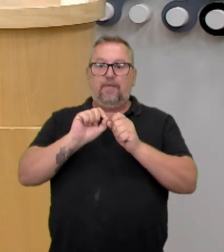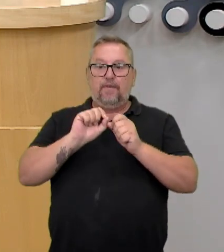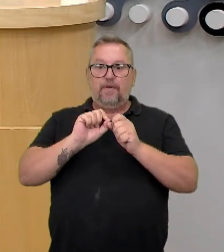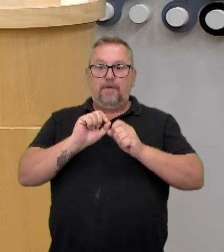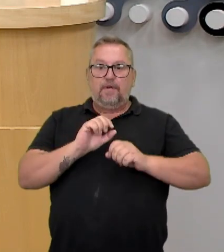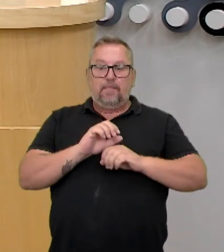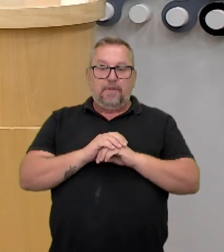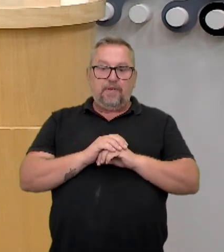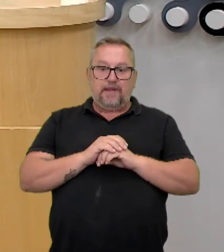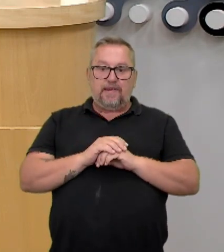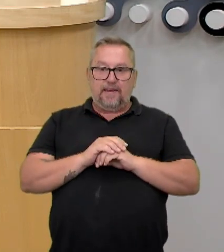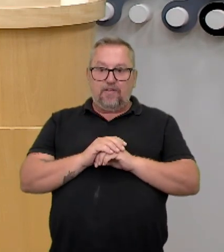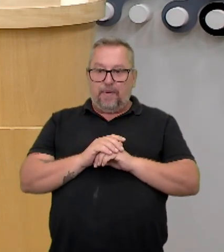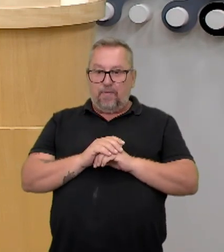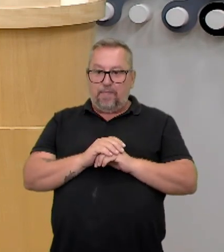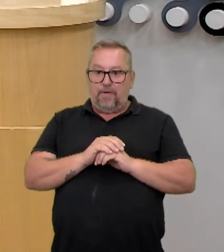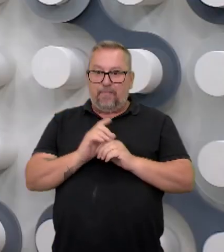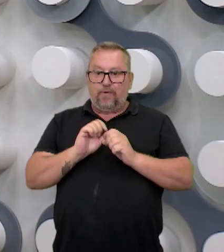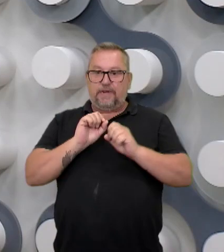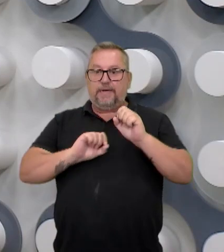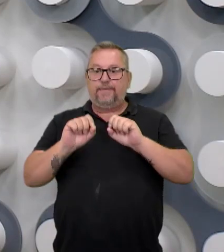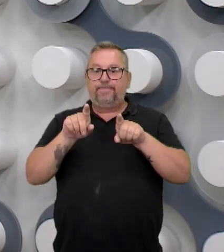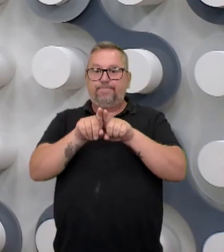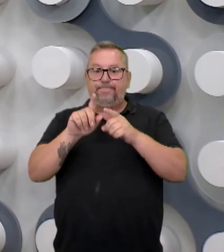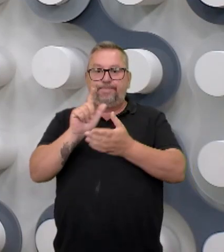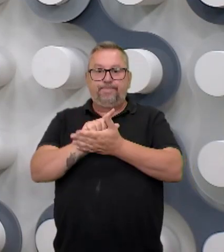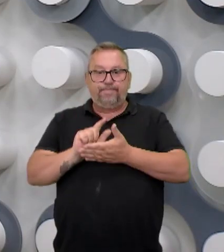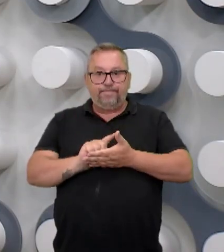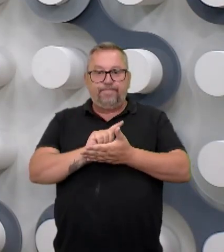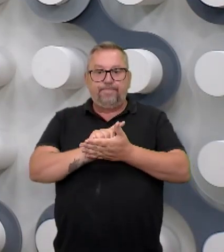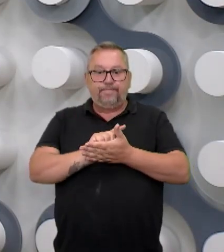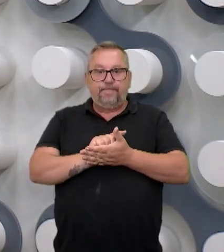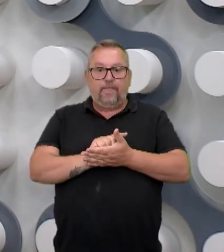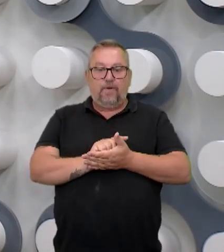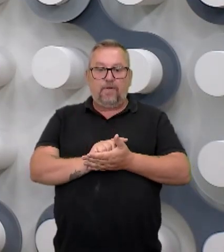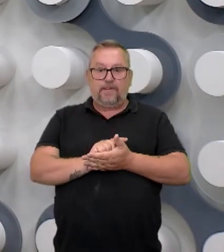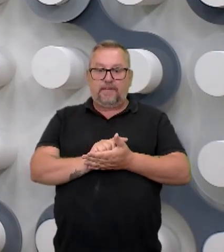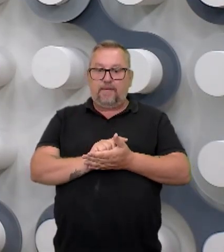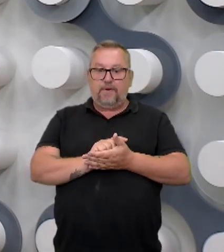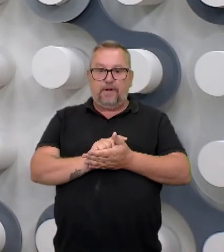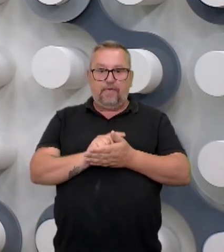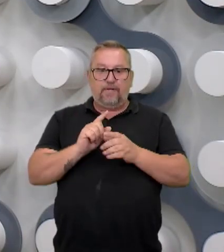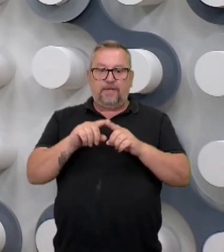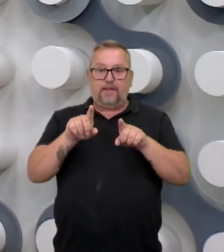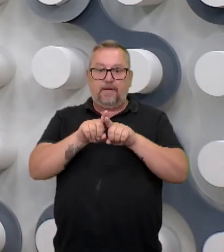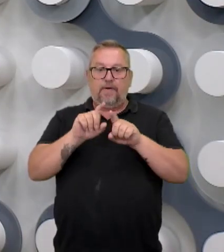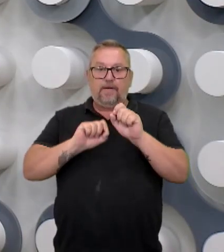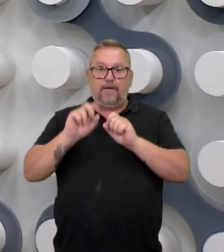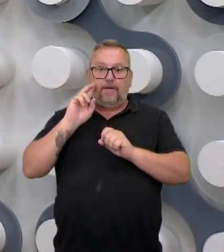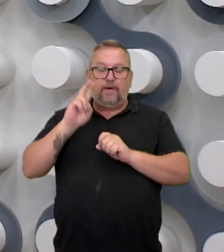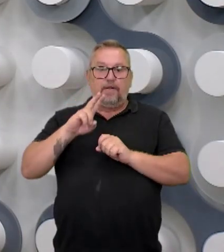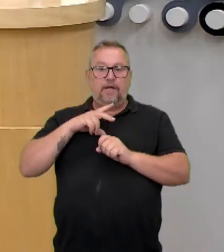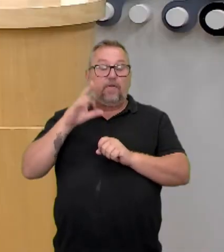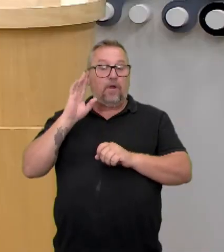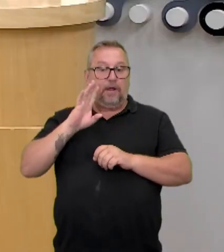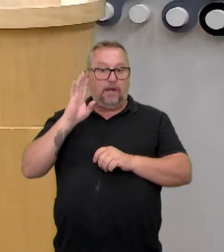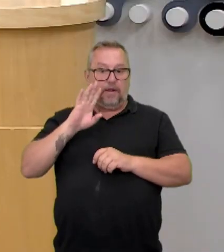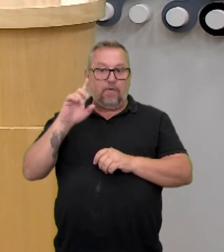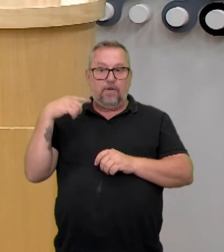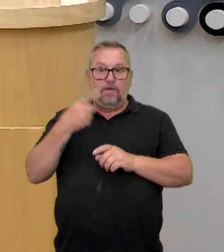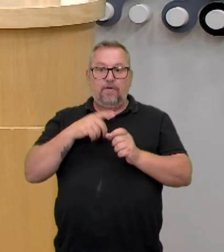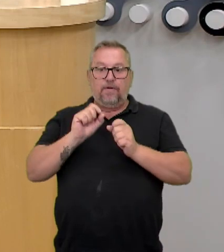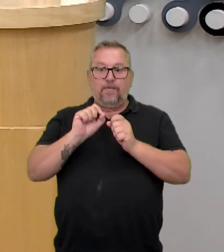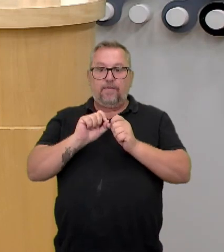verdade, sair do zona de conforto. Vamos fazer também, mostrar como é que faz. E sabe o que é legal? A gente faz